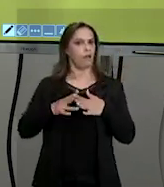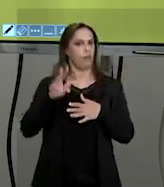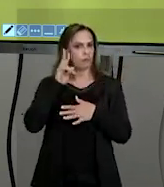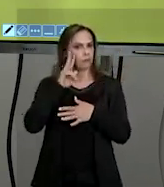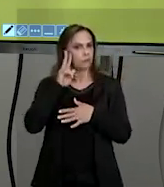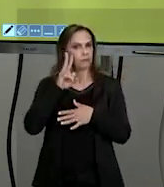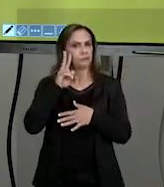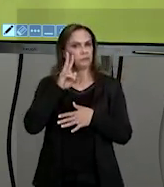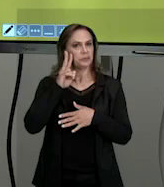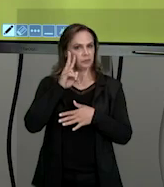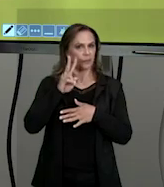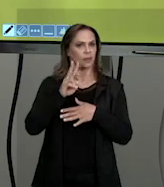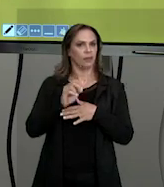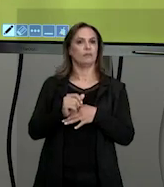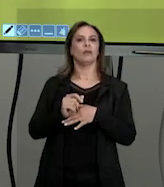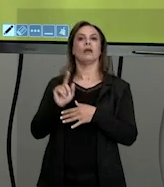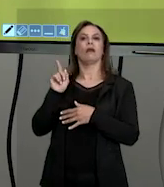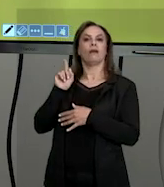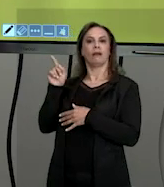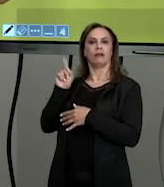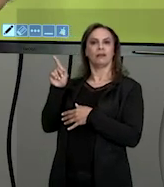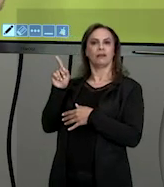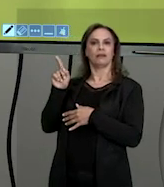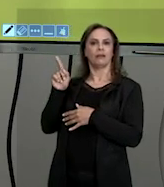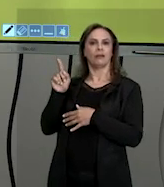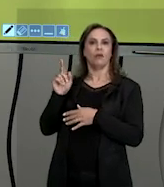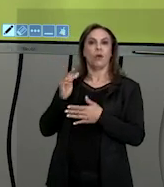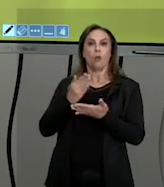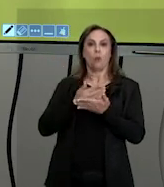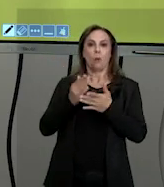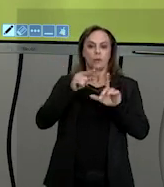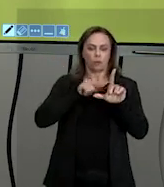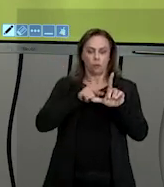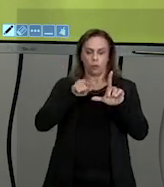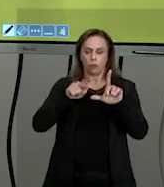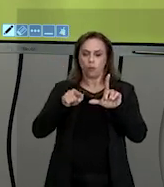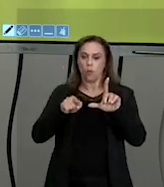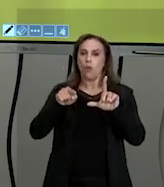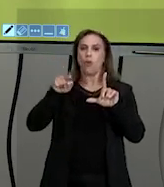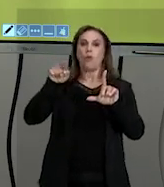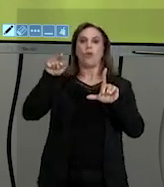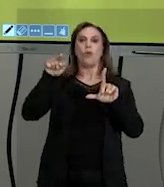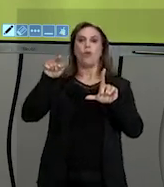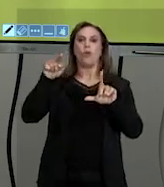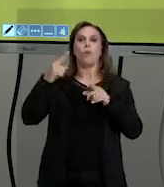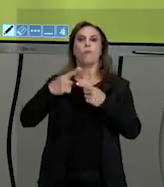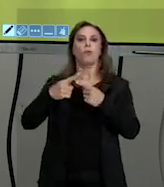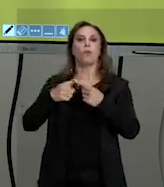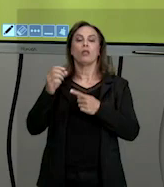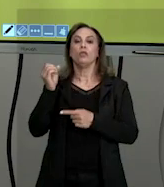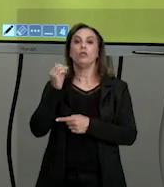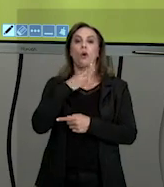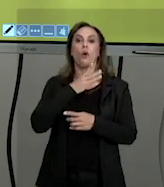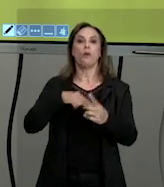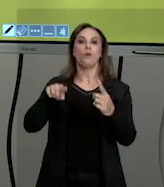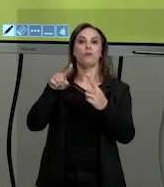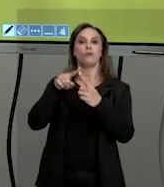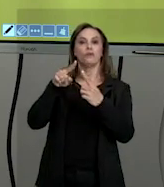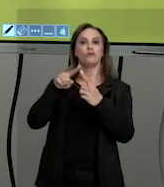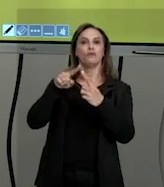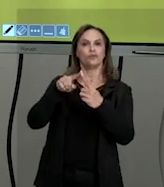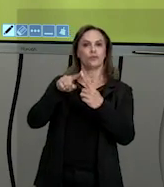memória. Surgiu aqui uma nova variante, né? Essa nova variante, a variante Ômicron, é que foi responsável por